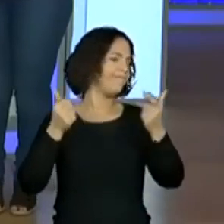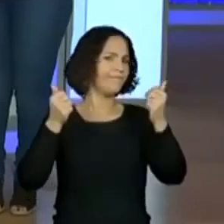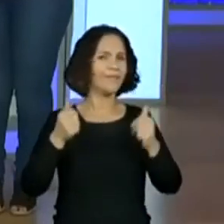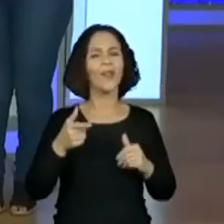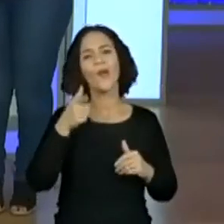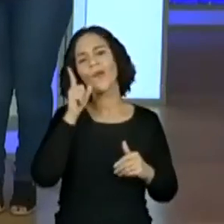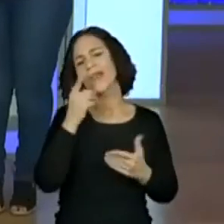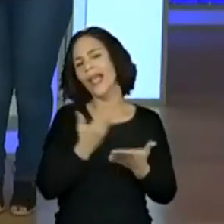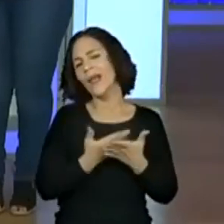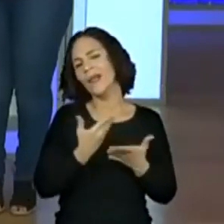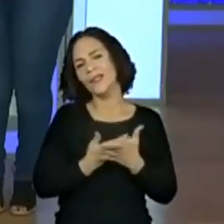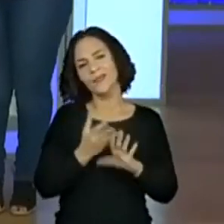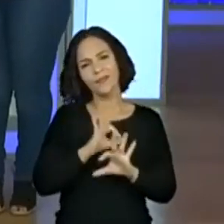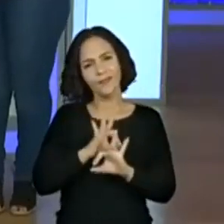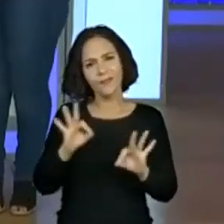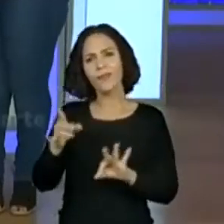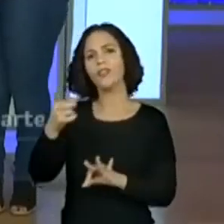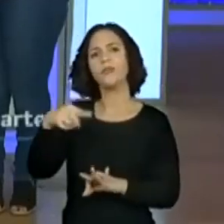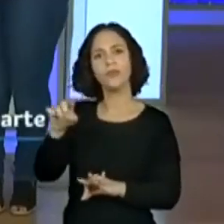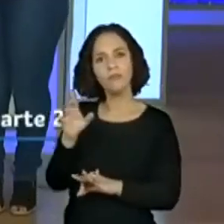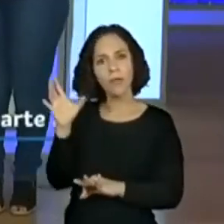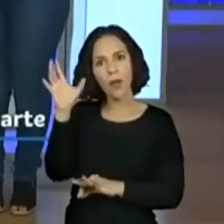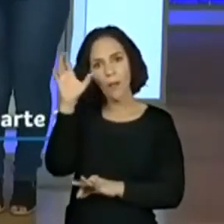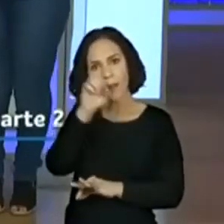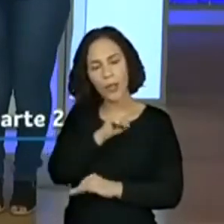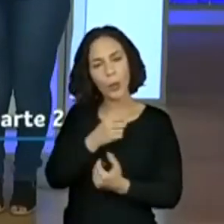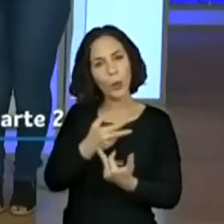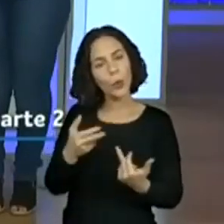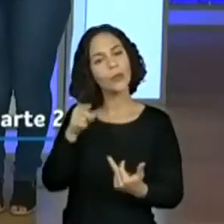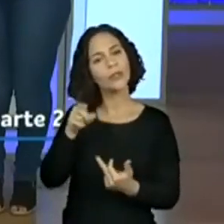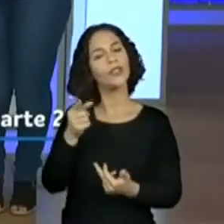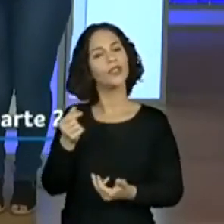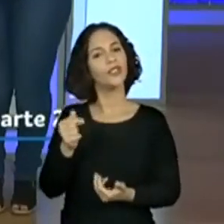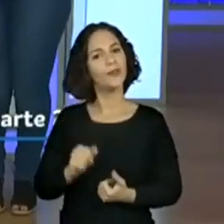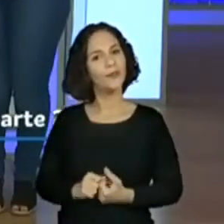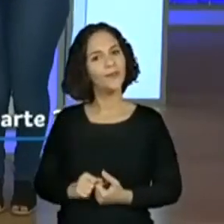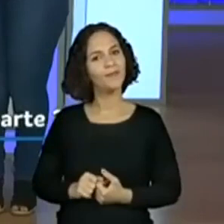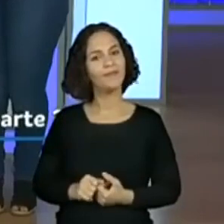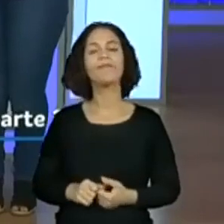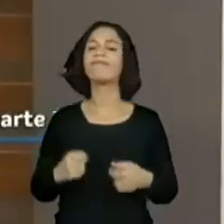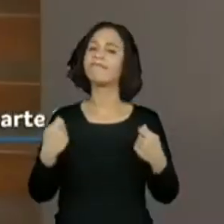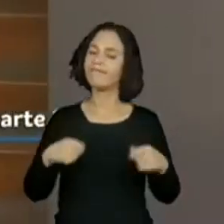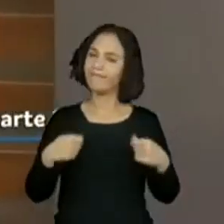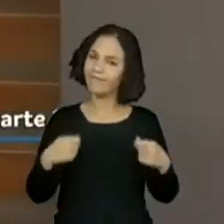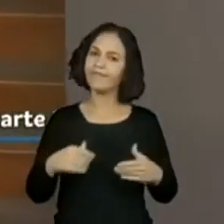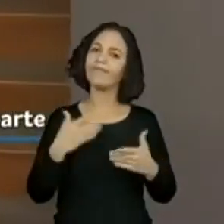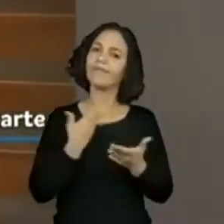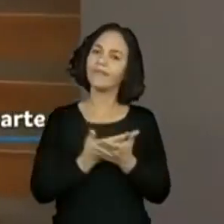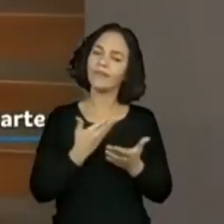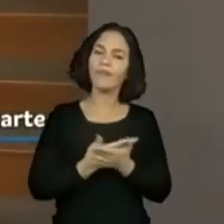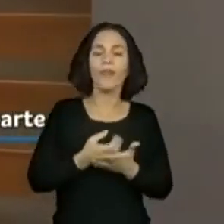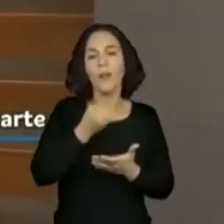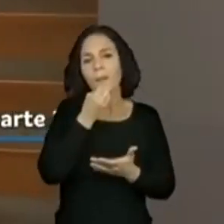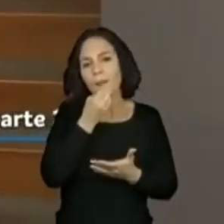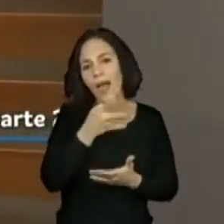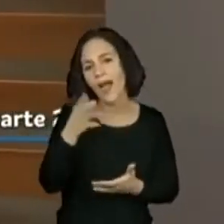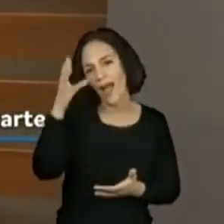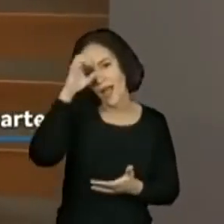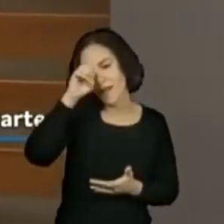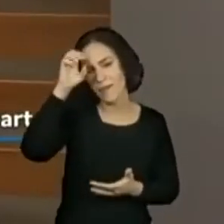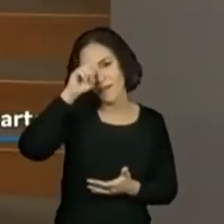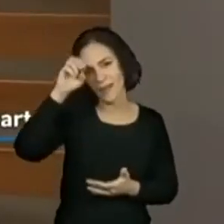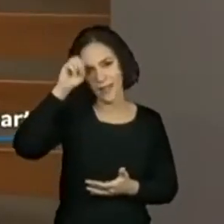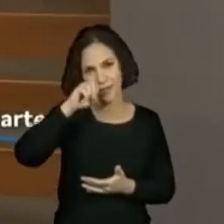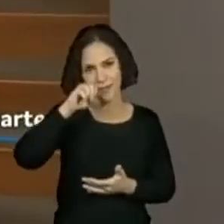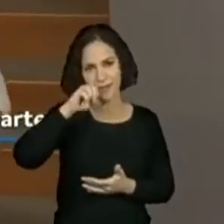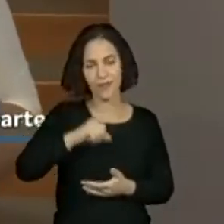aula gostosa, eles mostraram muito conhecimento sobre dinheiro. E a gente precisa mesmo tornar a aula agradável. Aprender com prazer faz muito bem.